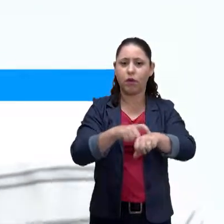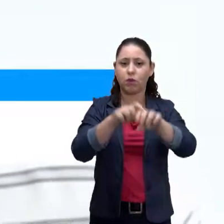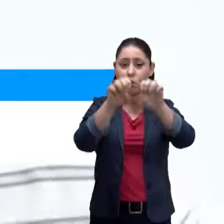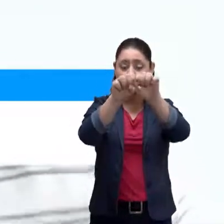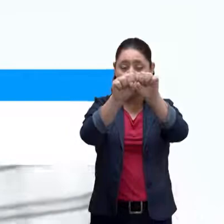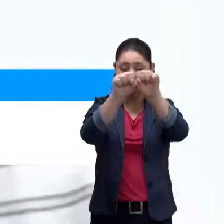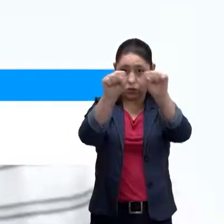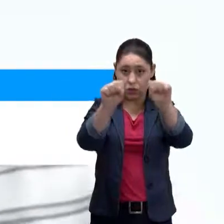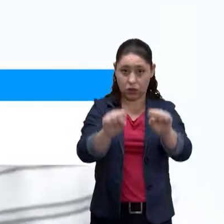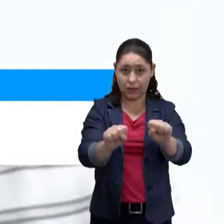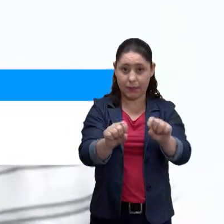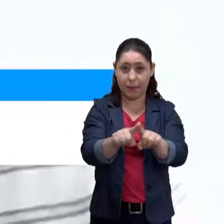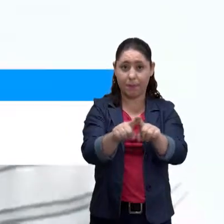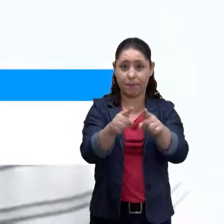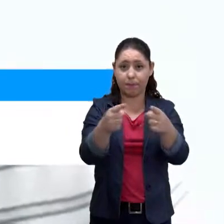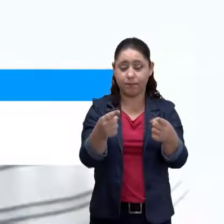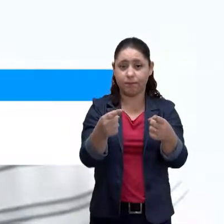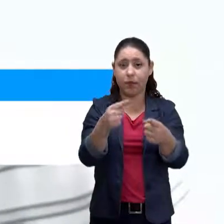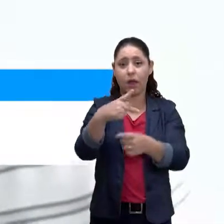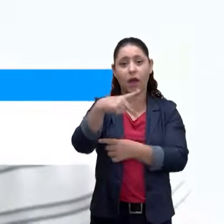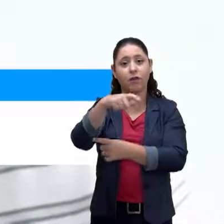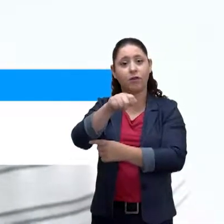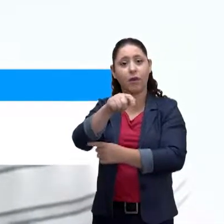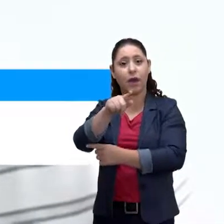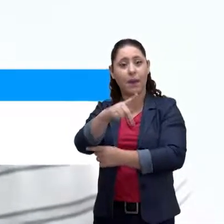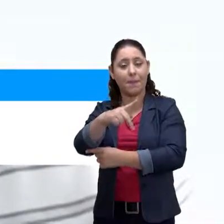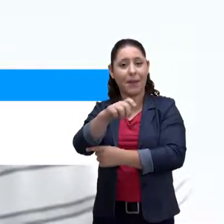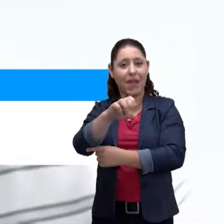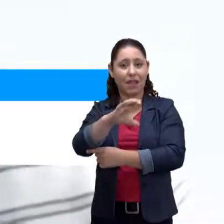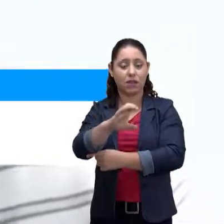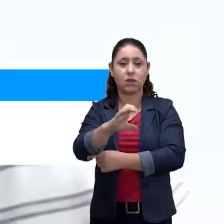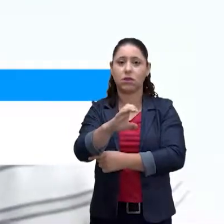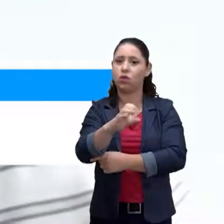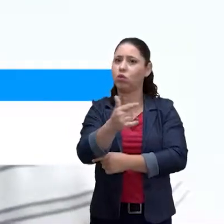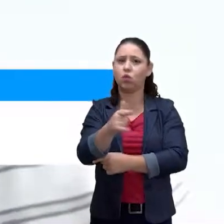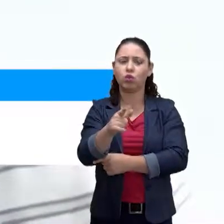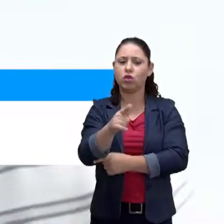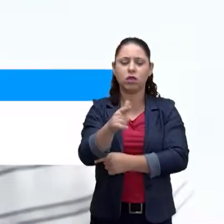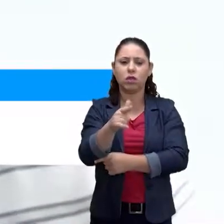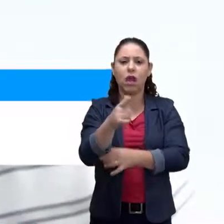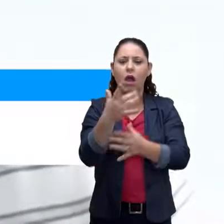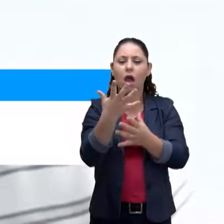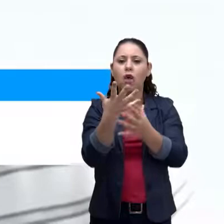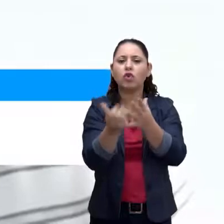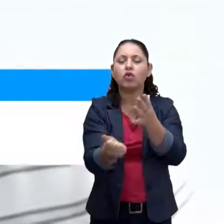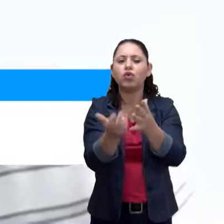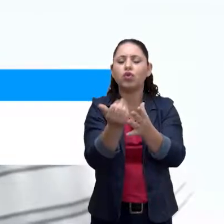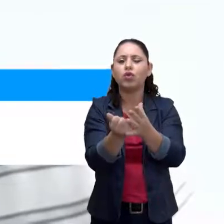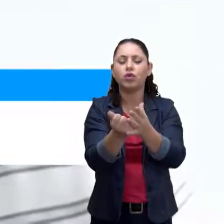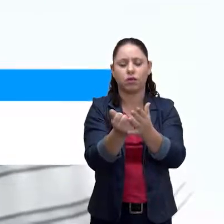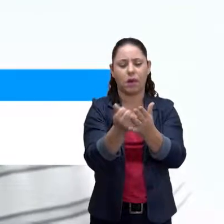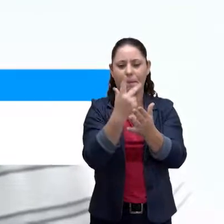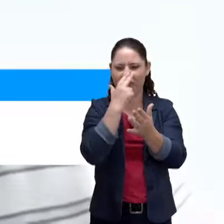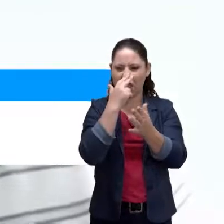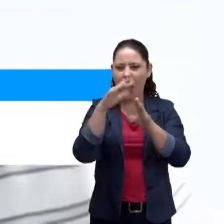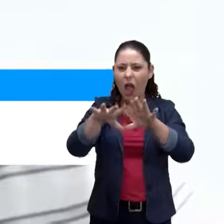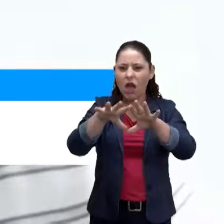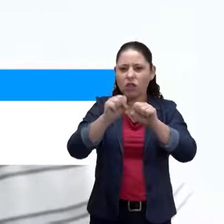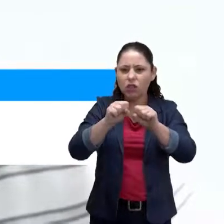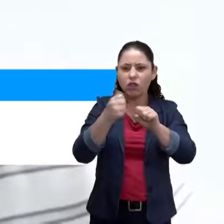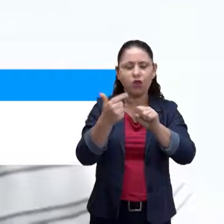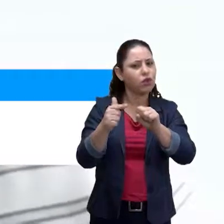no sistema, porém a FAPEC não havia acusado o recebimento